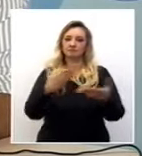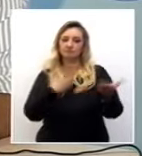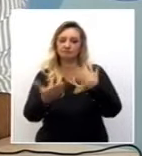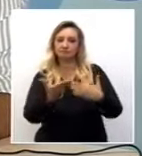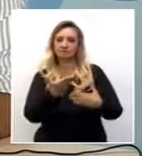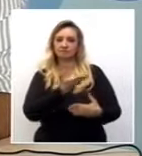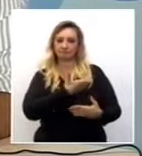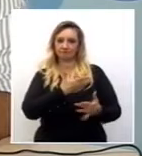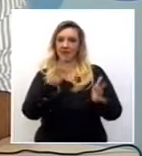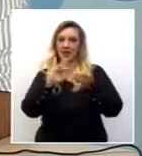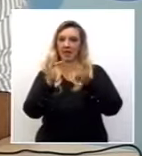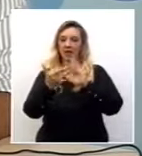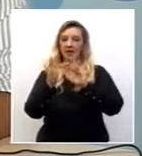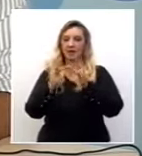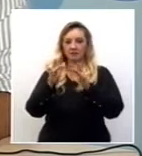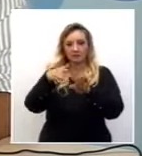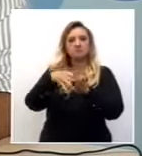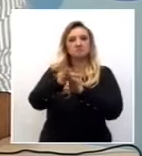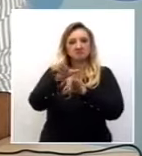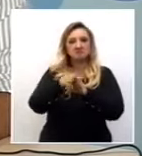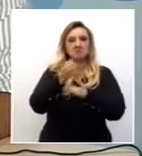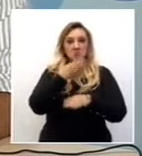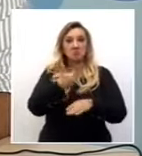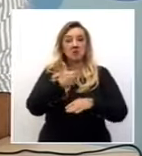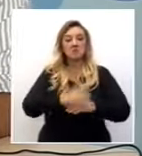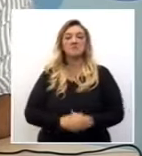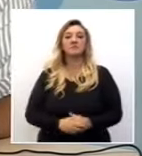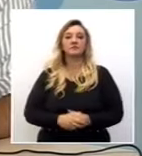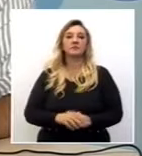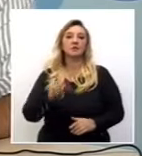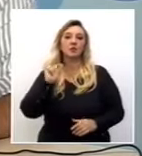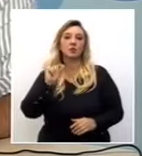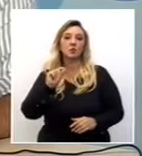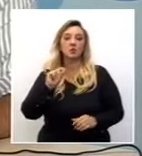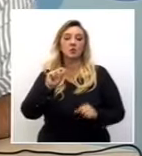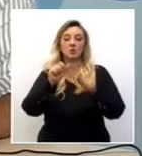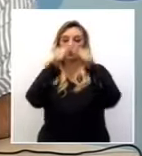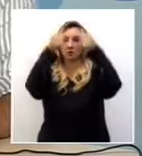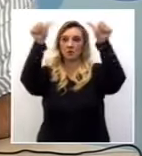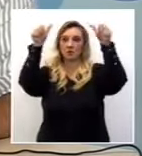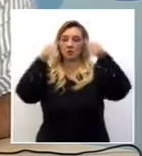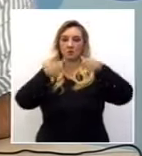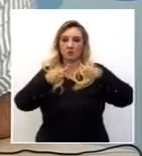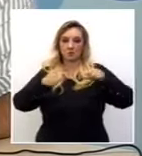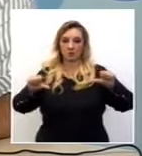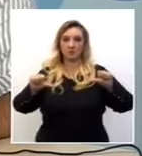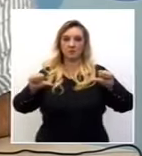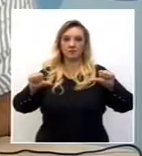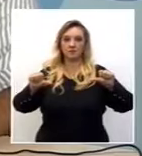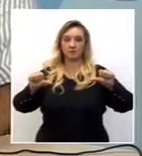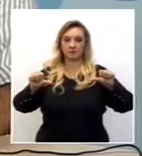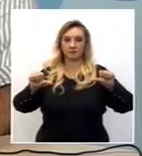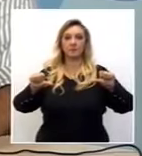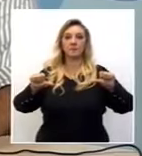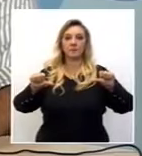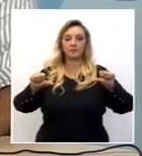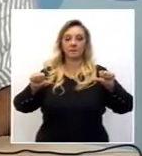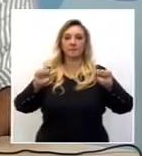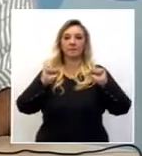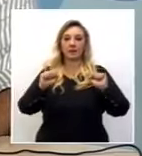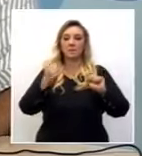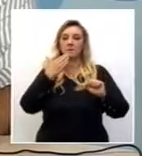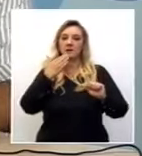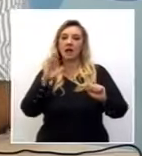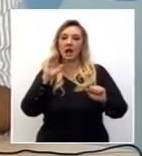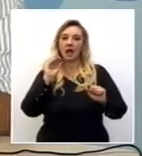rede recomendando o Padlet, né? Ele é basicamente um mural, né? Sim. Que vocês podem pedir para